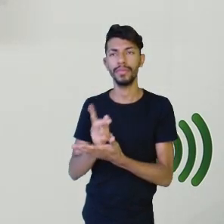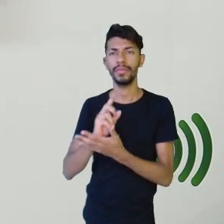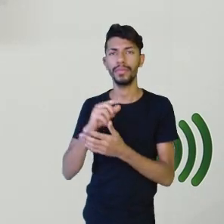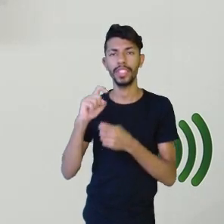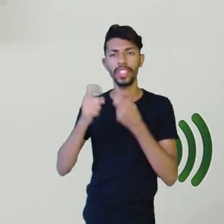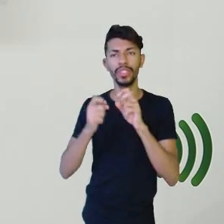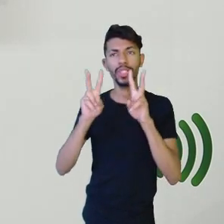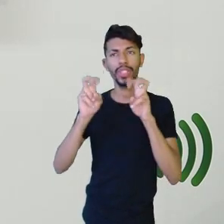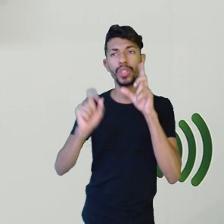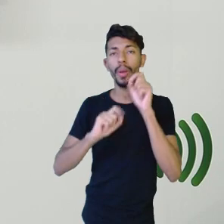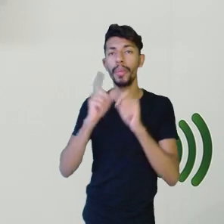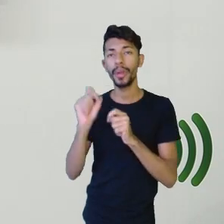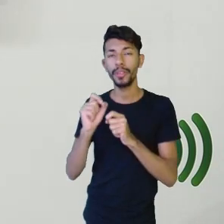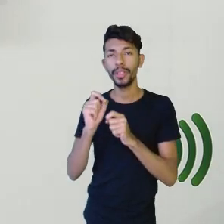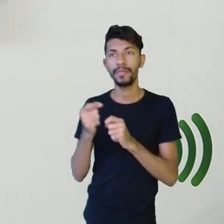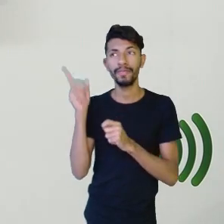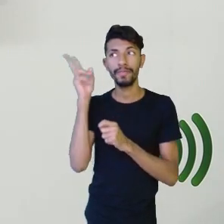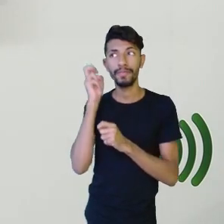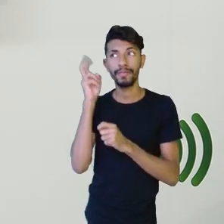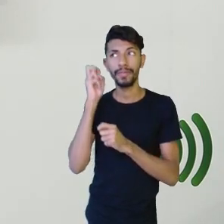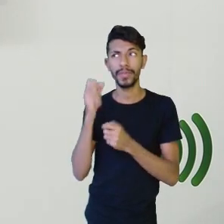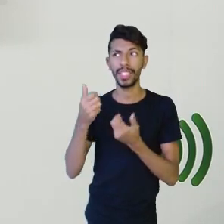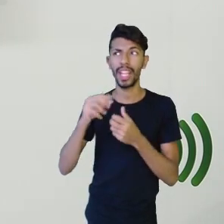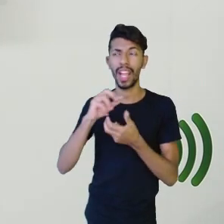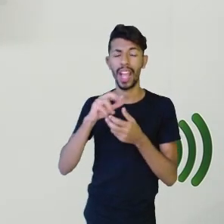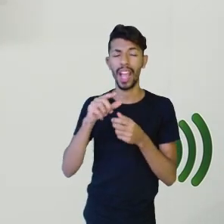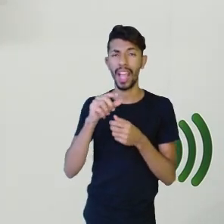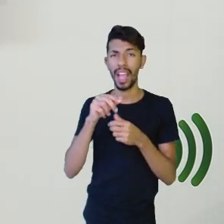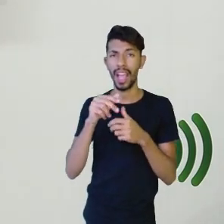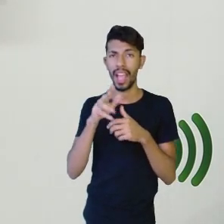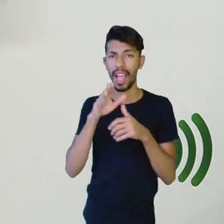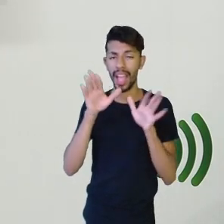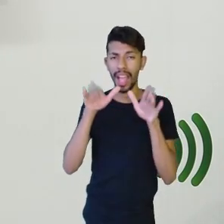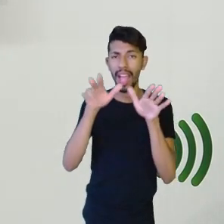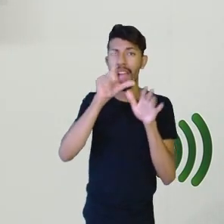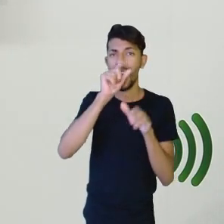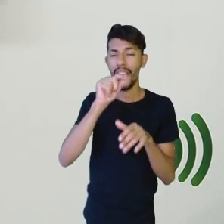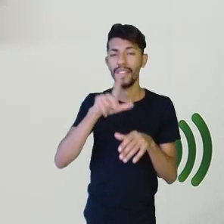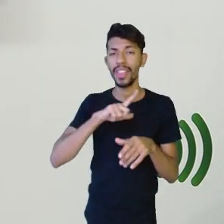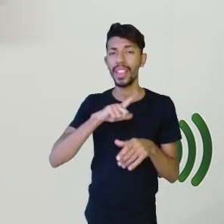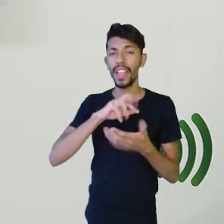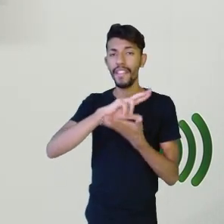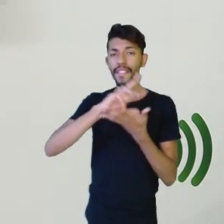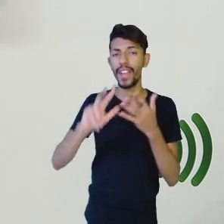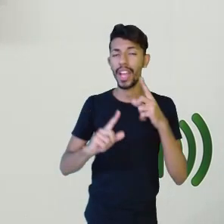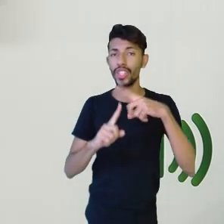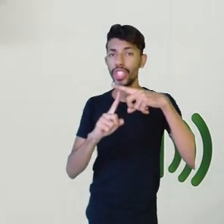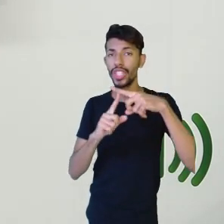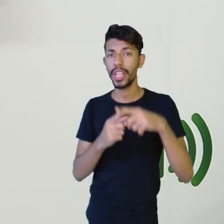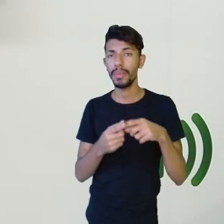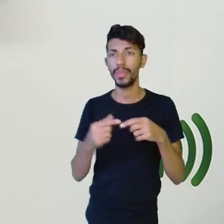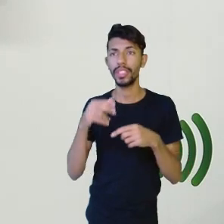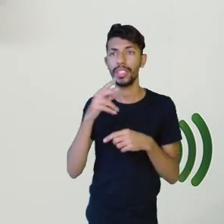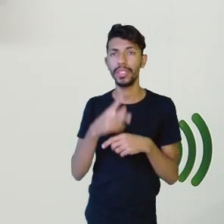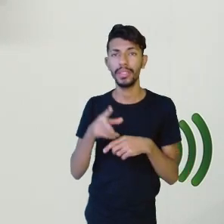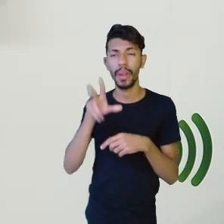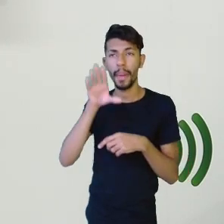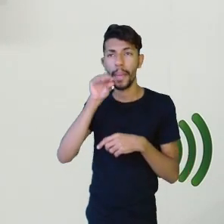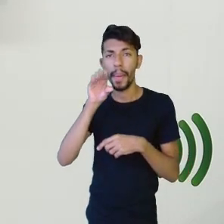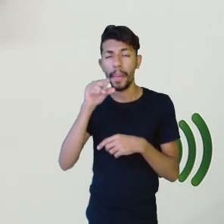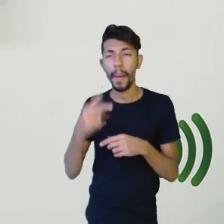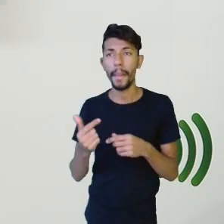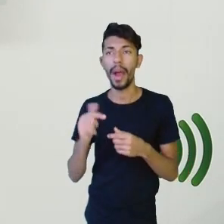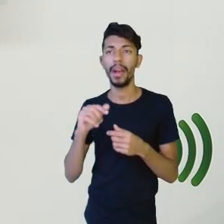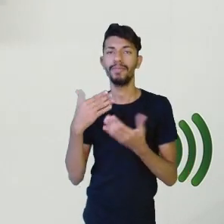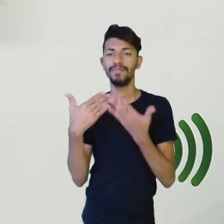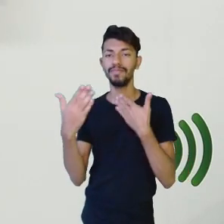sobre sons. As aves indicam diferentes sons para a comunicação. É interessante você observar que se tiver